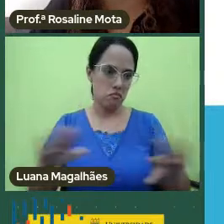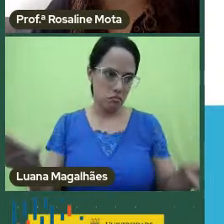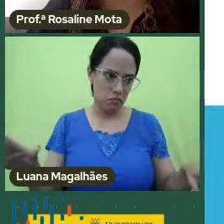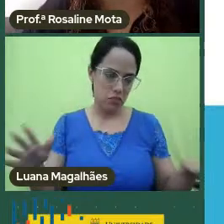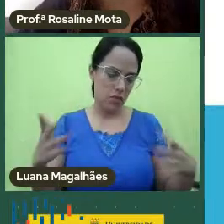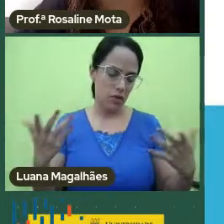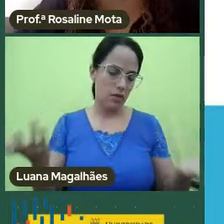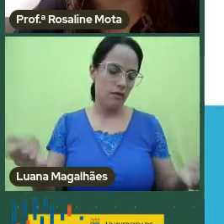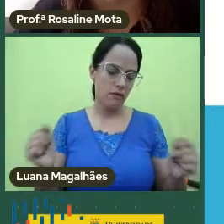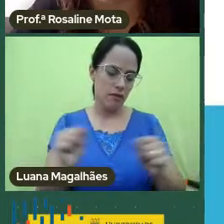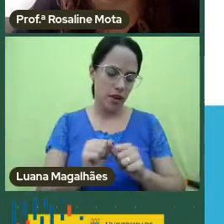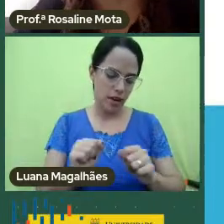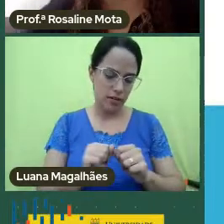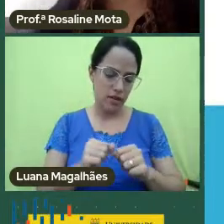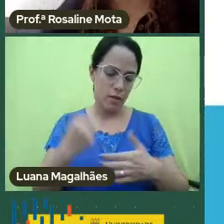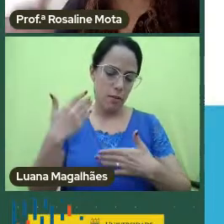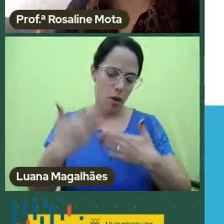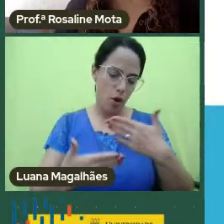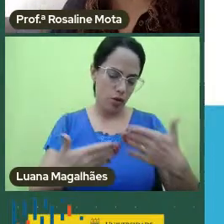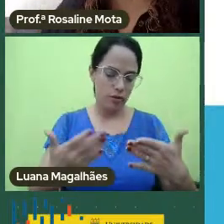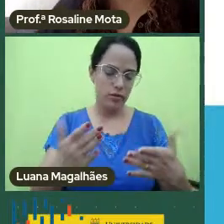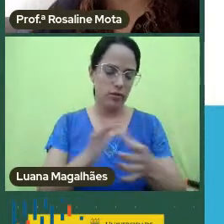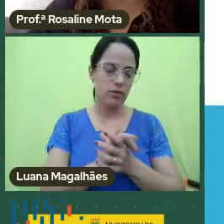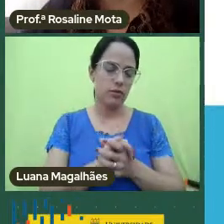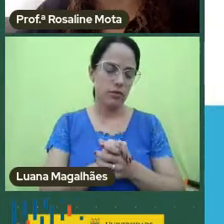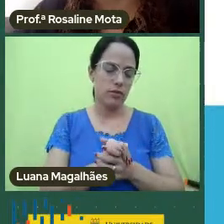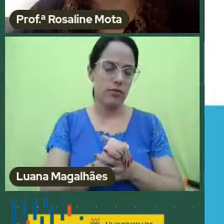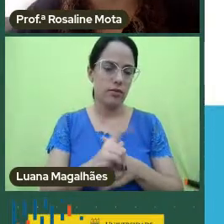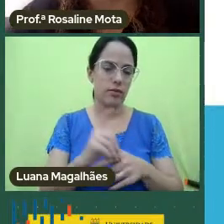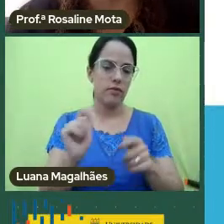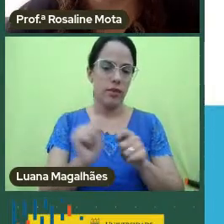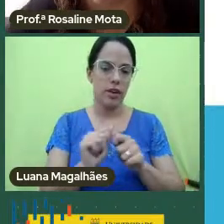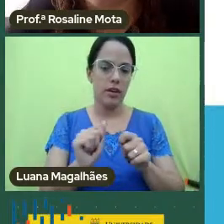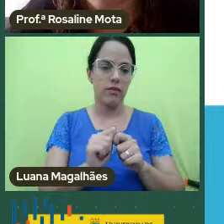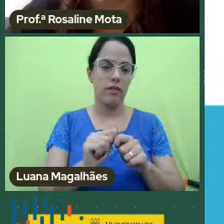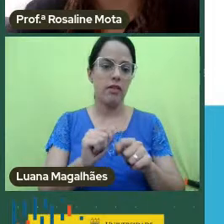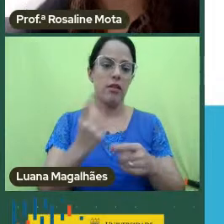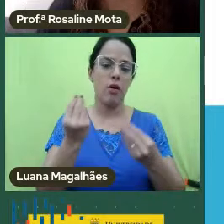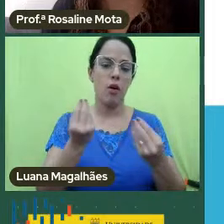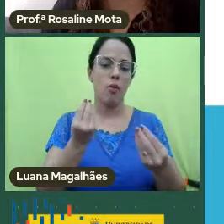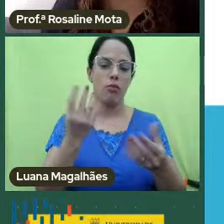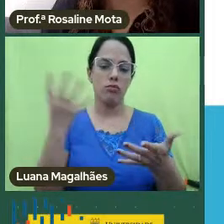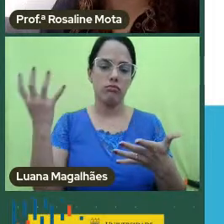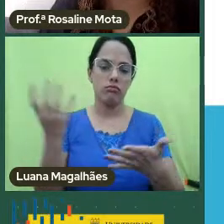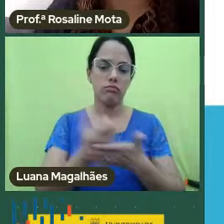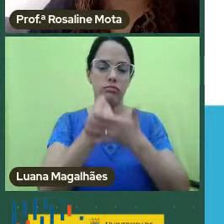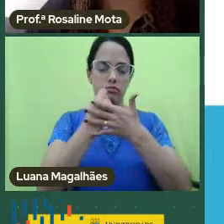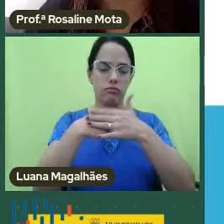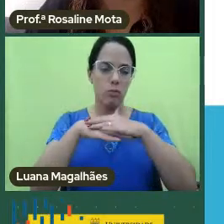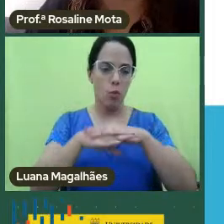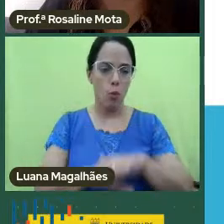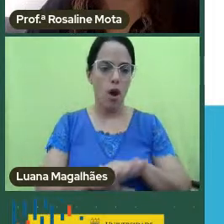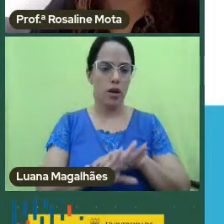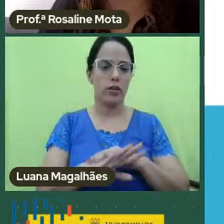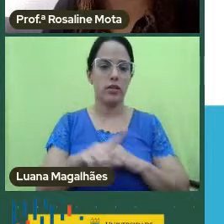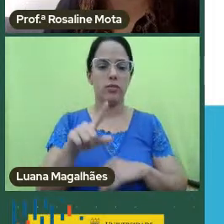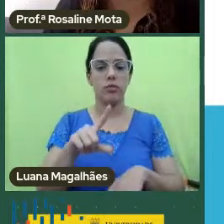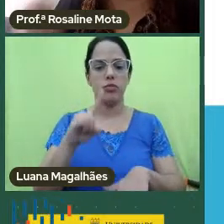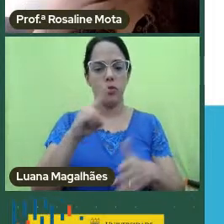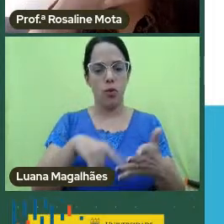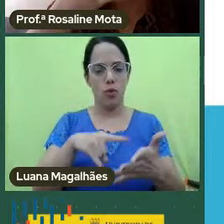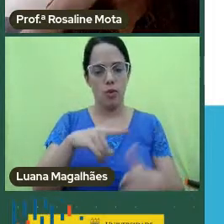só fazer o processo de eliminação de documentos, mas também fazer o processo de salvaguarda desses documentos e da